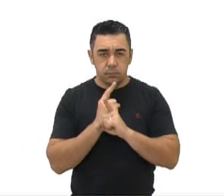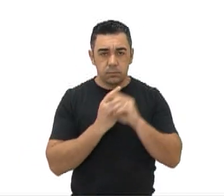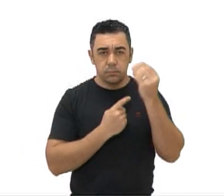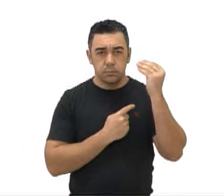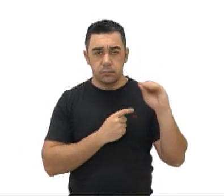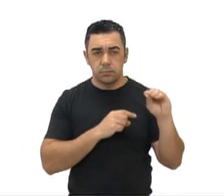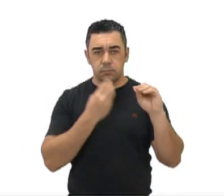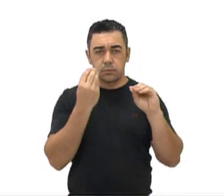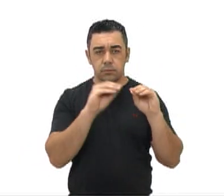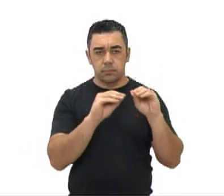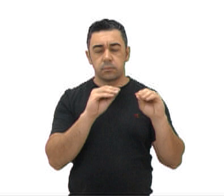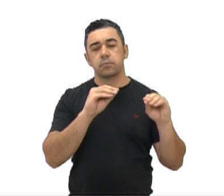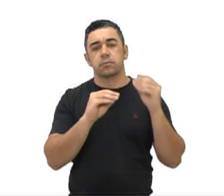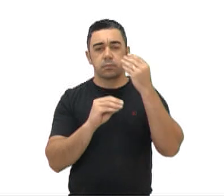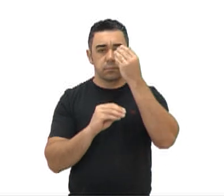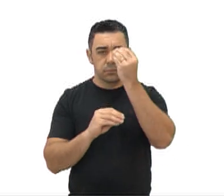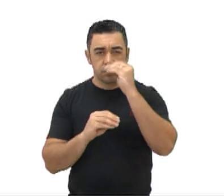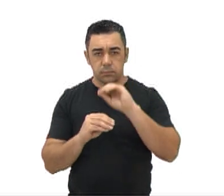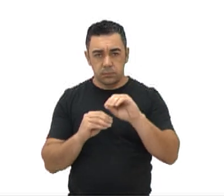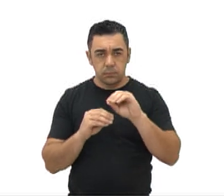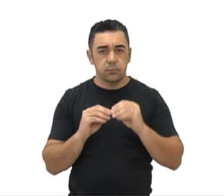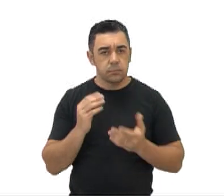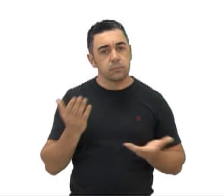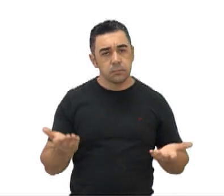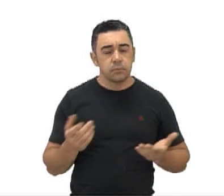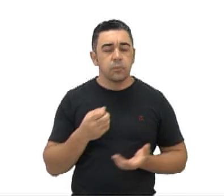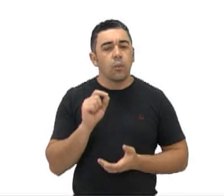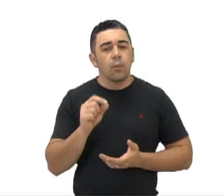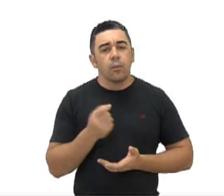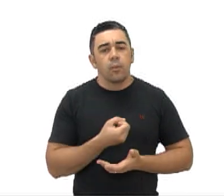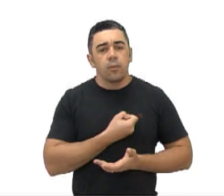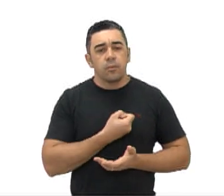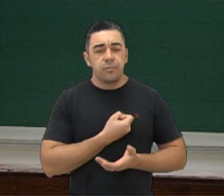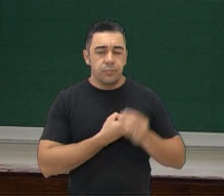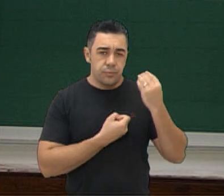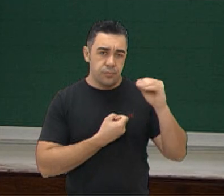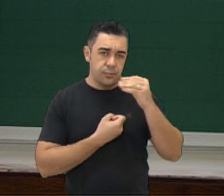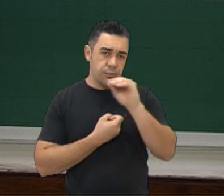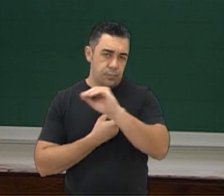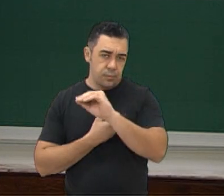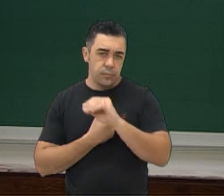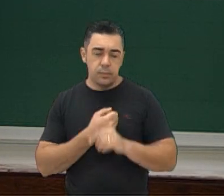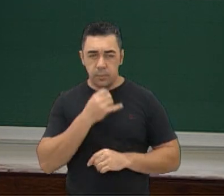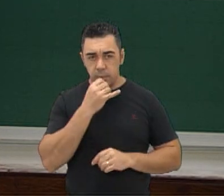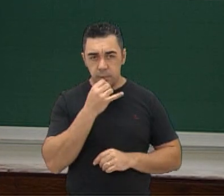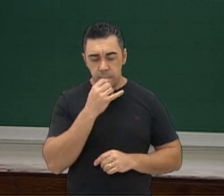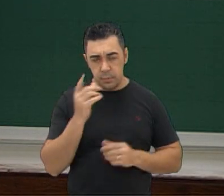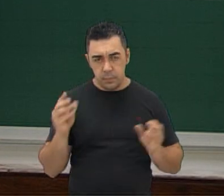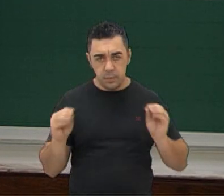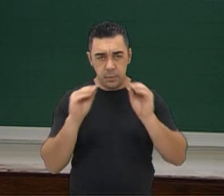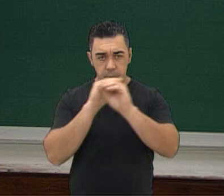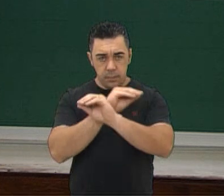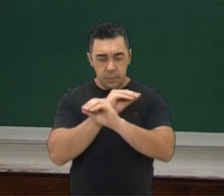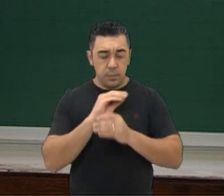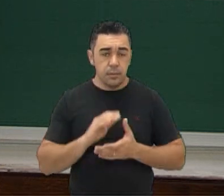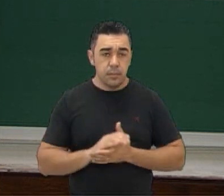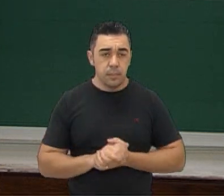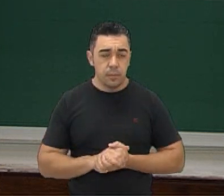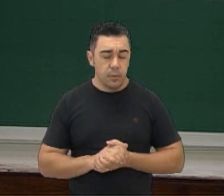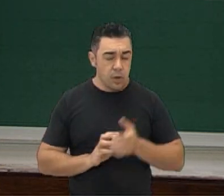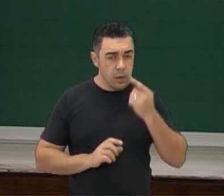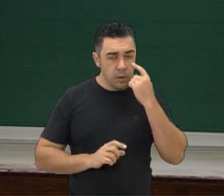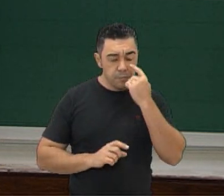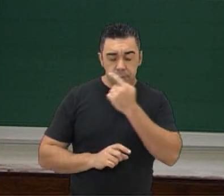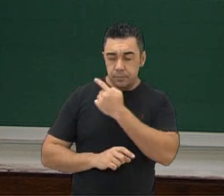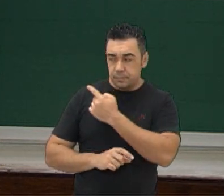contexto quais são os valores que você precisa trabalhar na sua expressão. Veja que